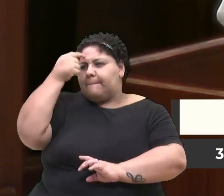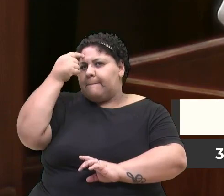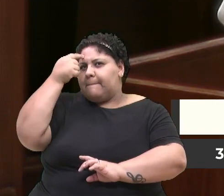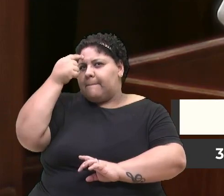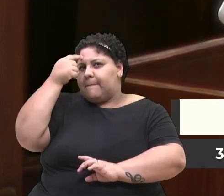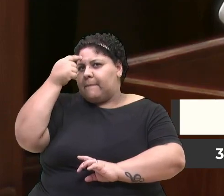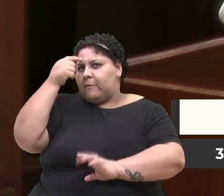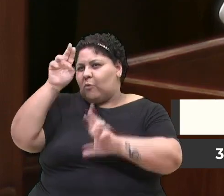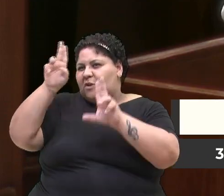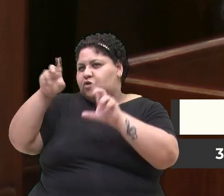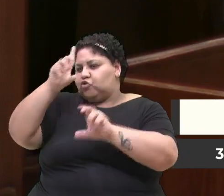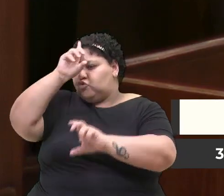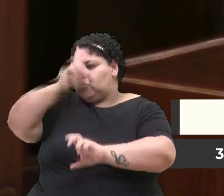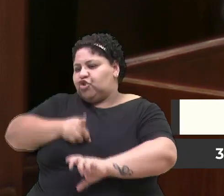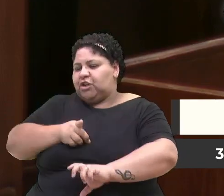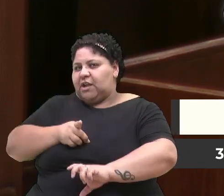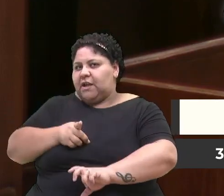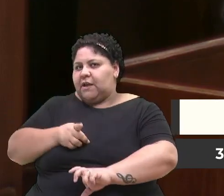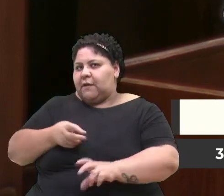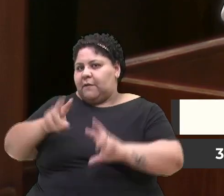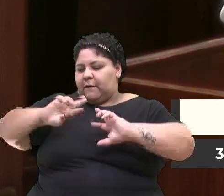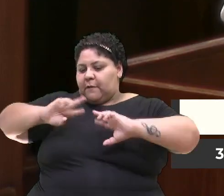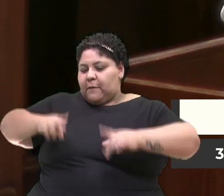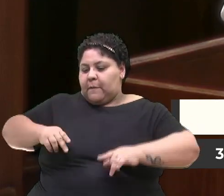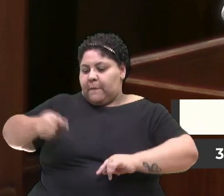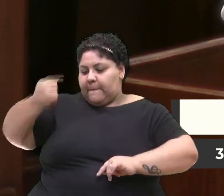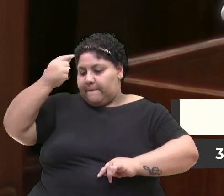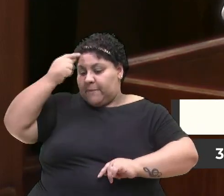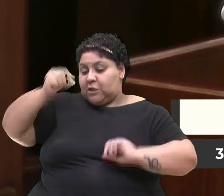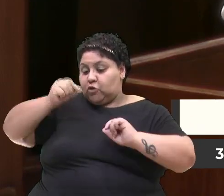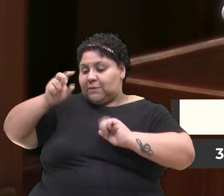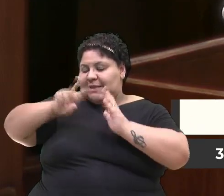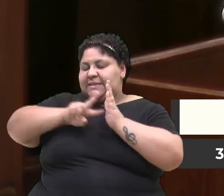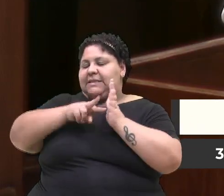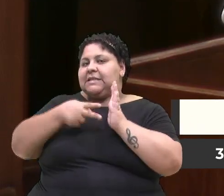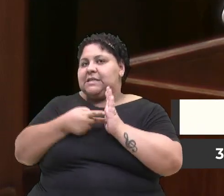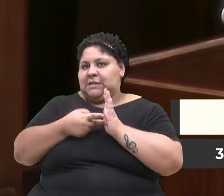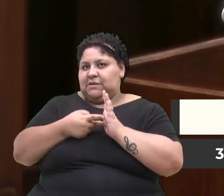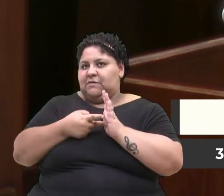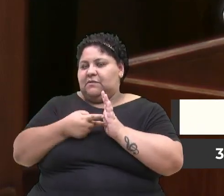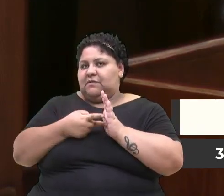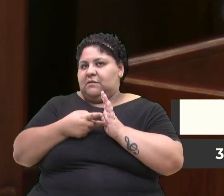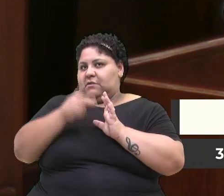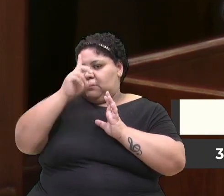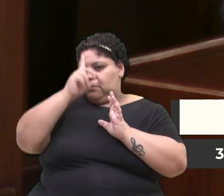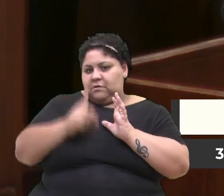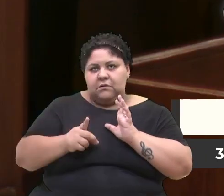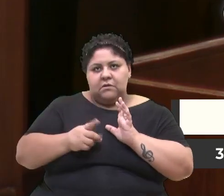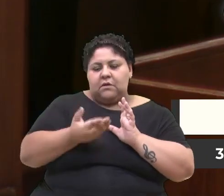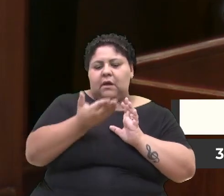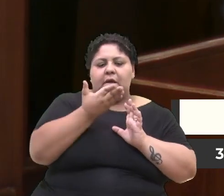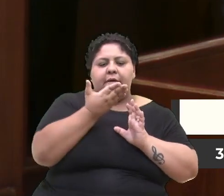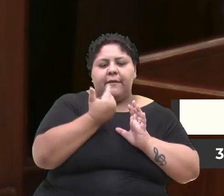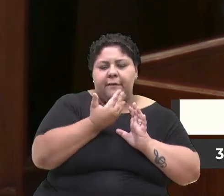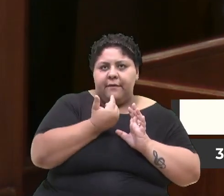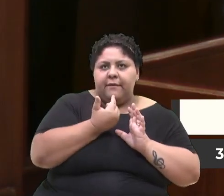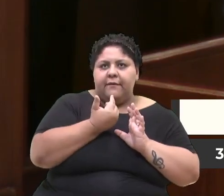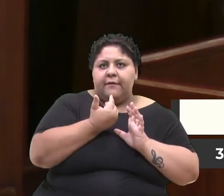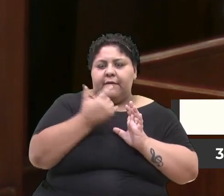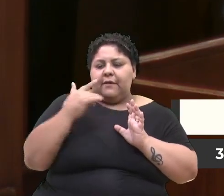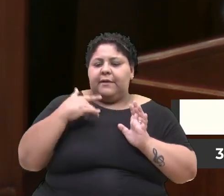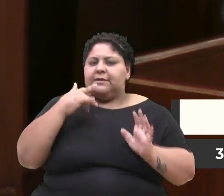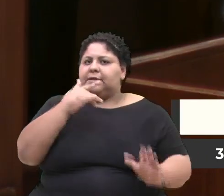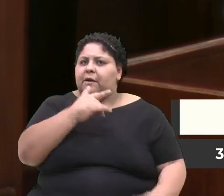direitos humanos, pensando no que são os direitos humanos, que é o direito à alimentação, à